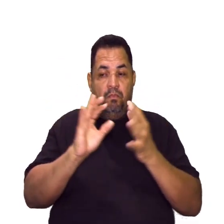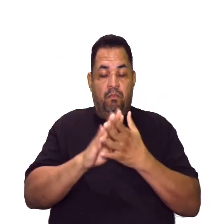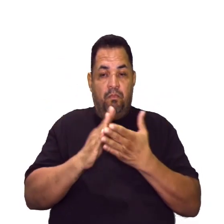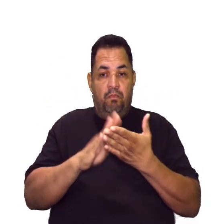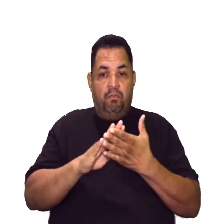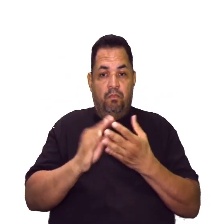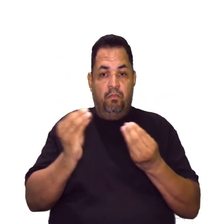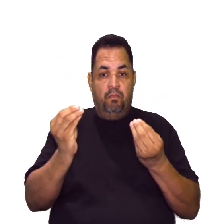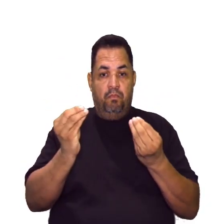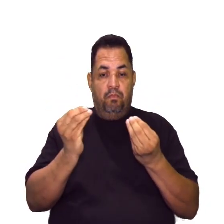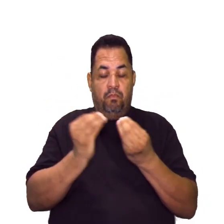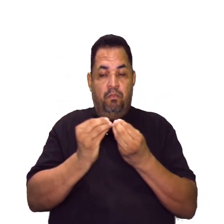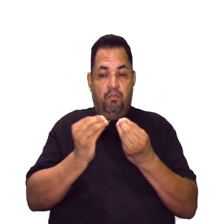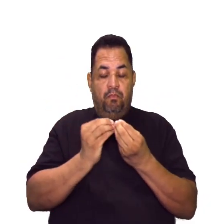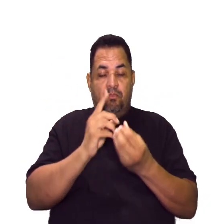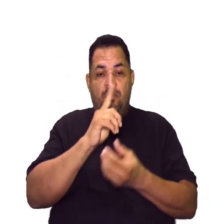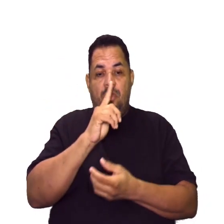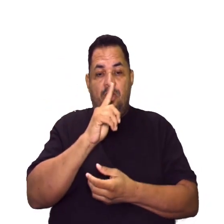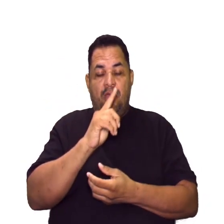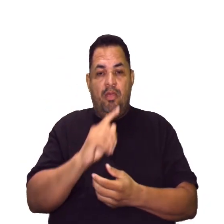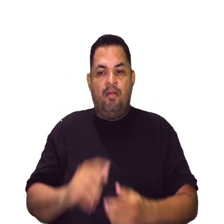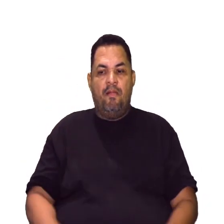molecular da água?